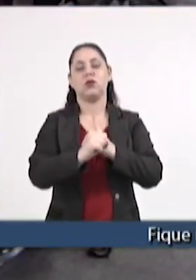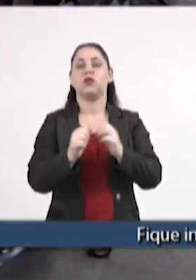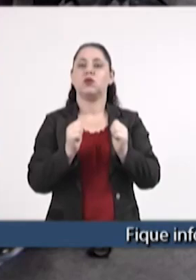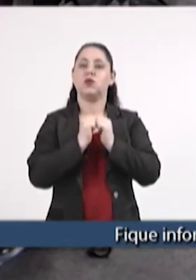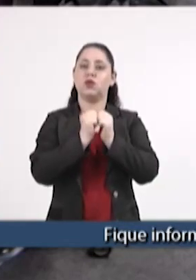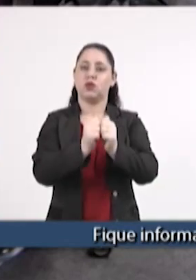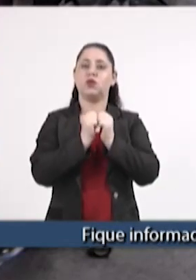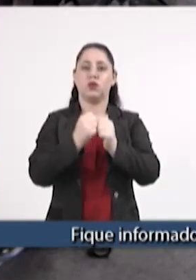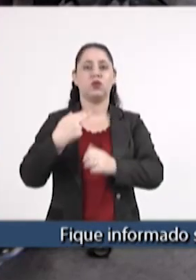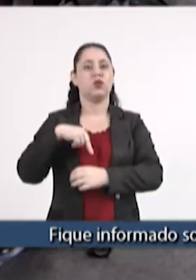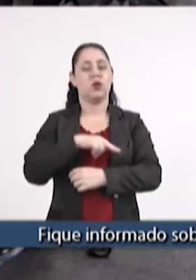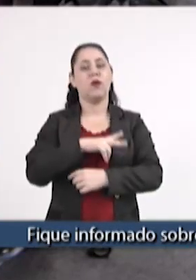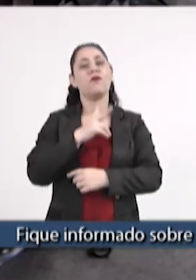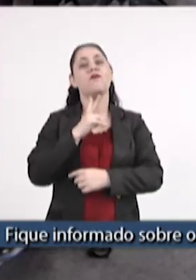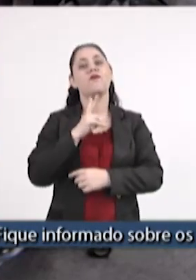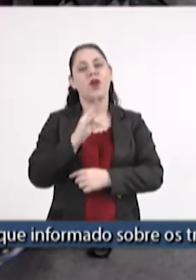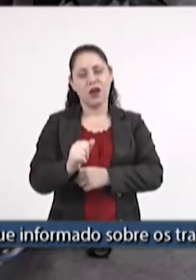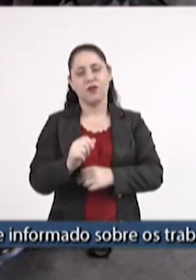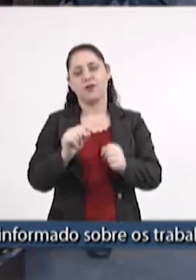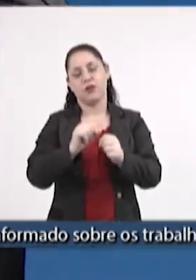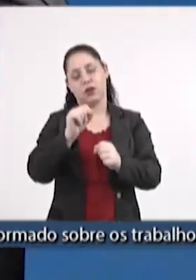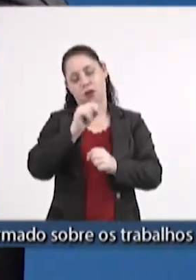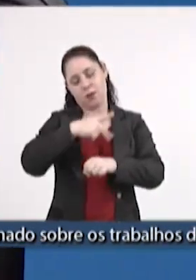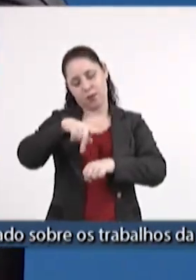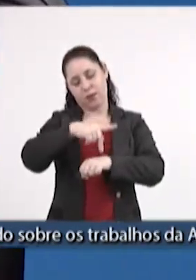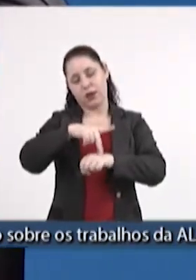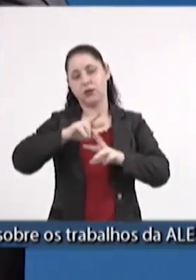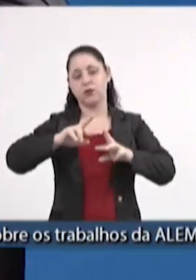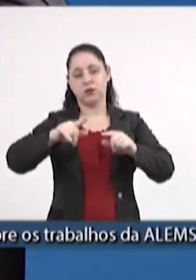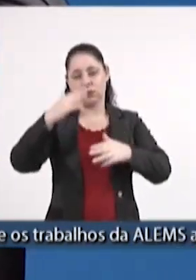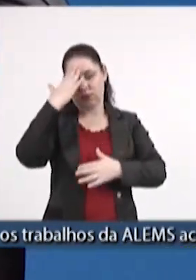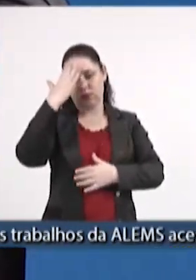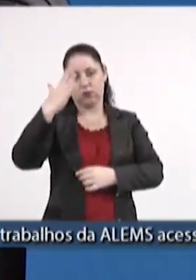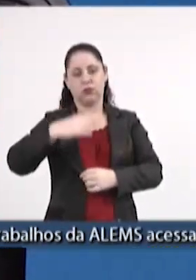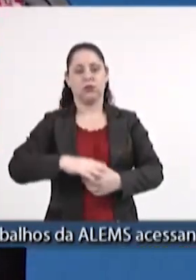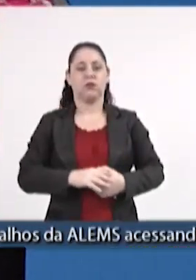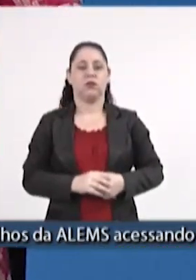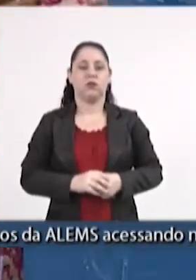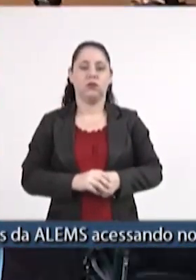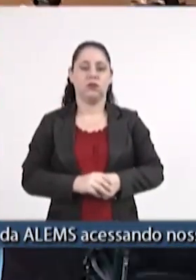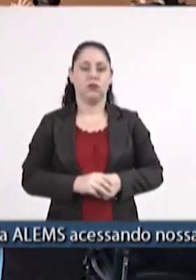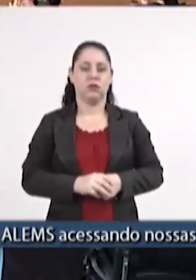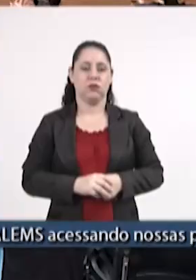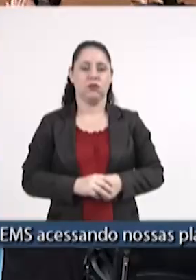e, juntas, a gente vai fazer um Brasil diferente. Muito obrigada. Aplausos.